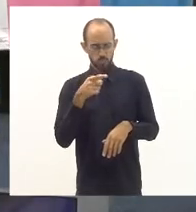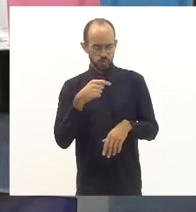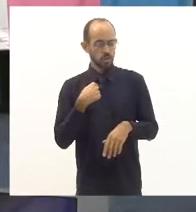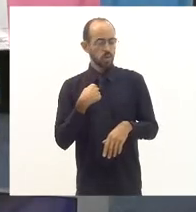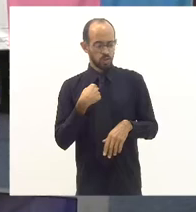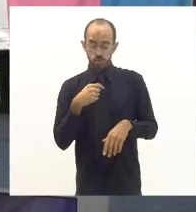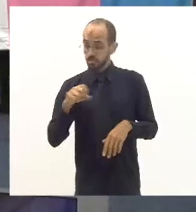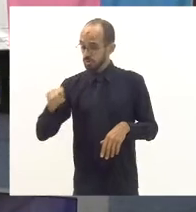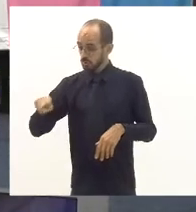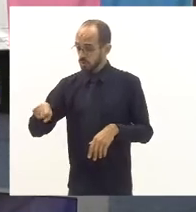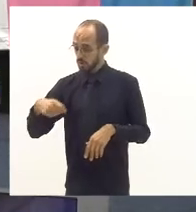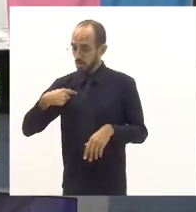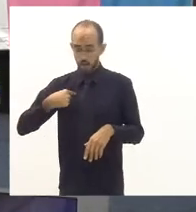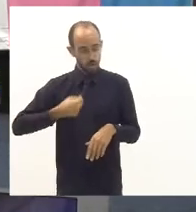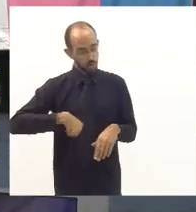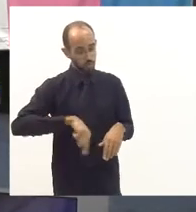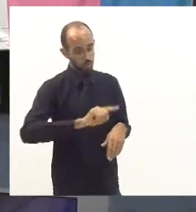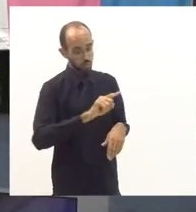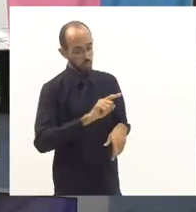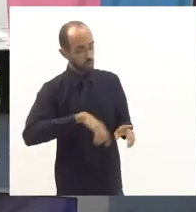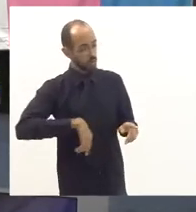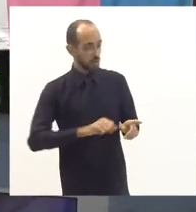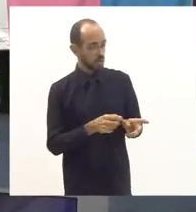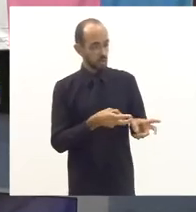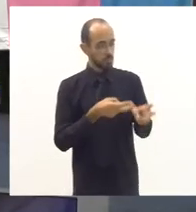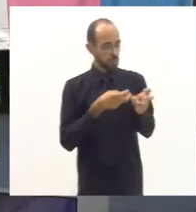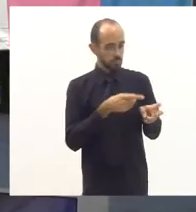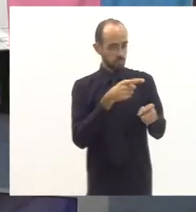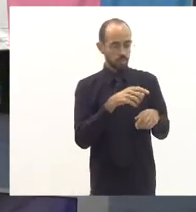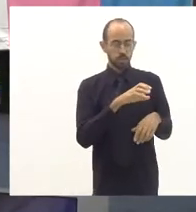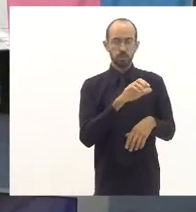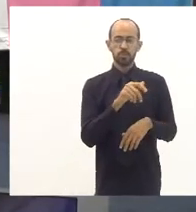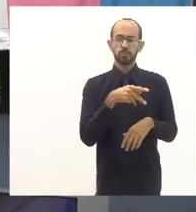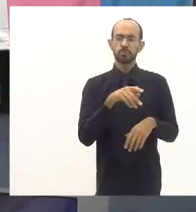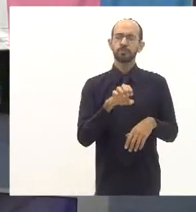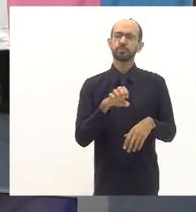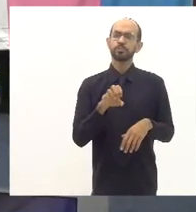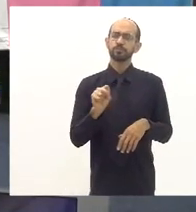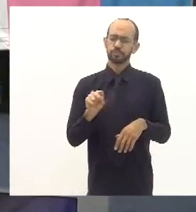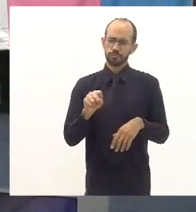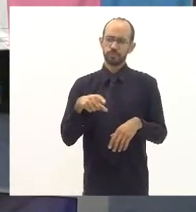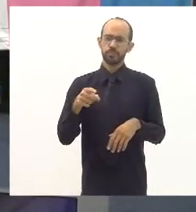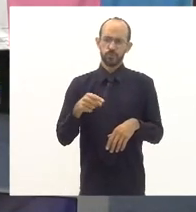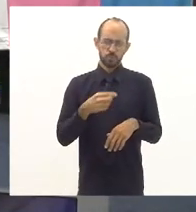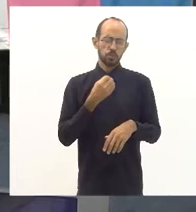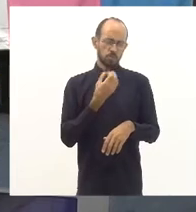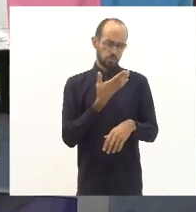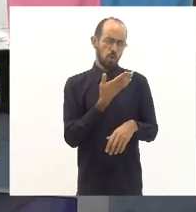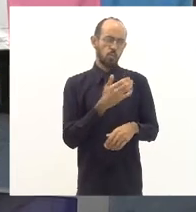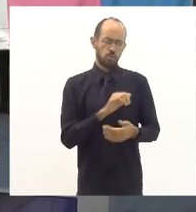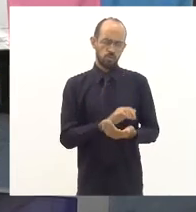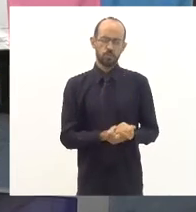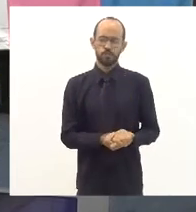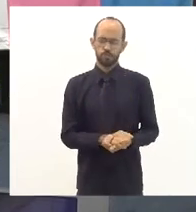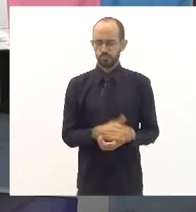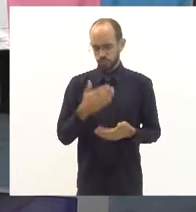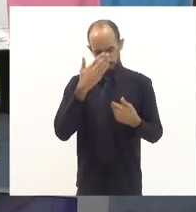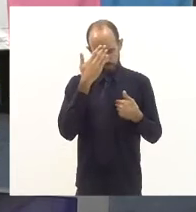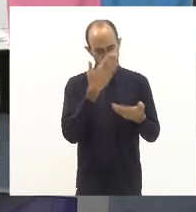estão chegando para ampliar os CAPs, etc., etc. Muito bem. Então, obrigado. Eu que